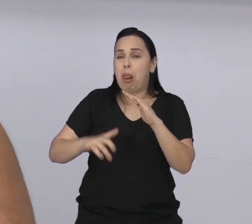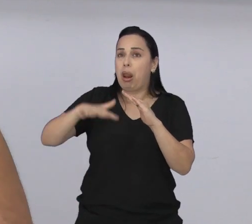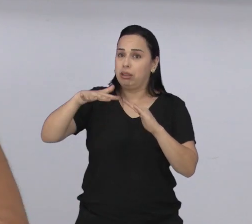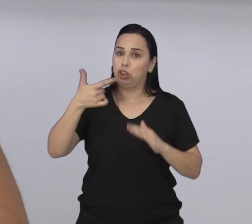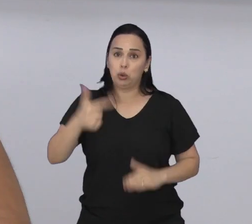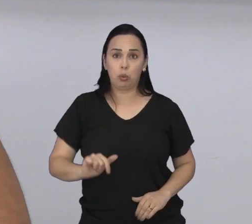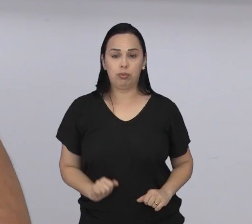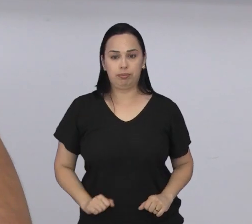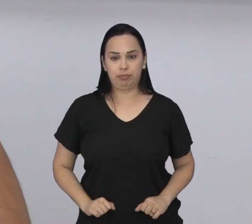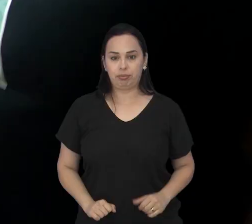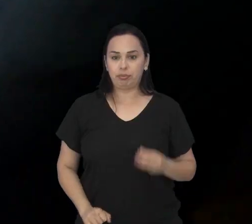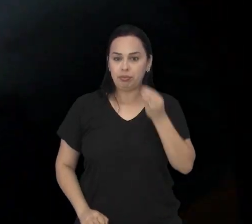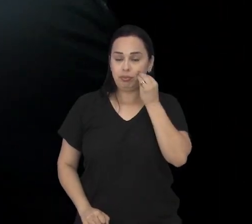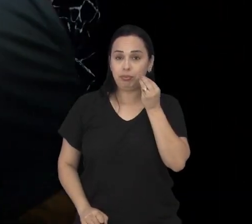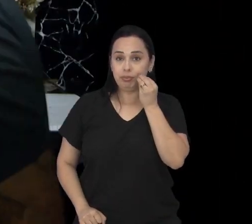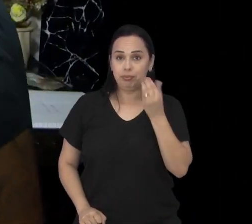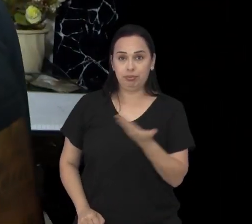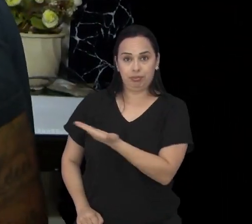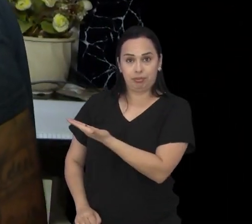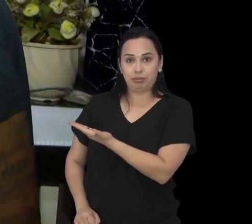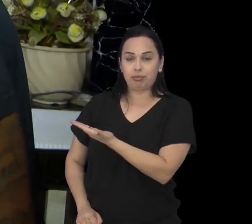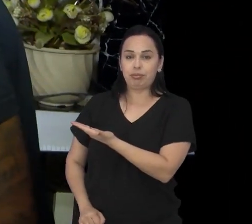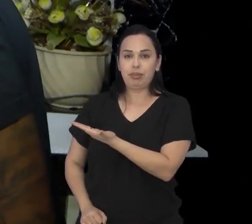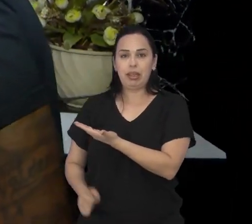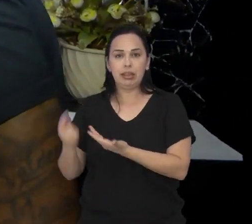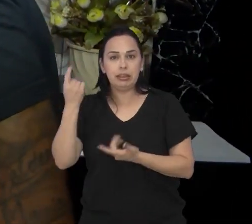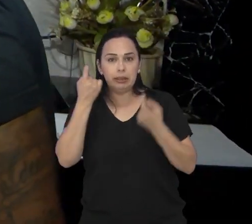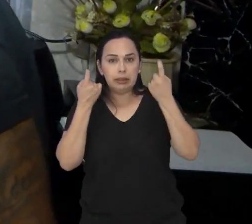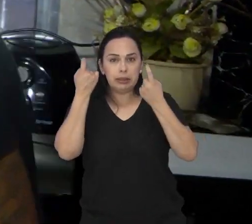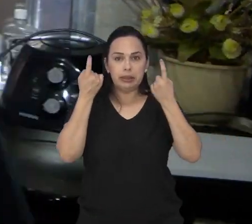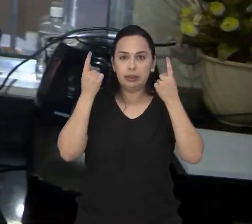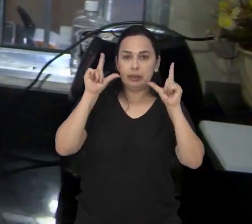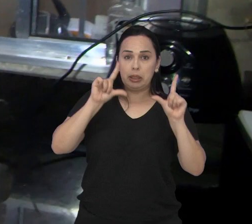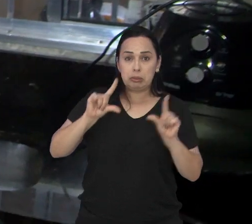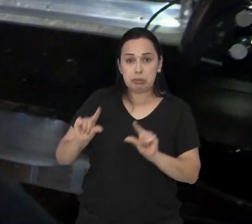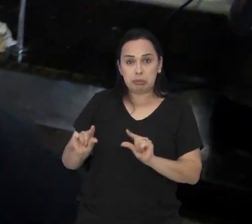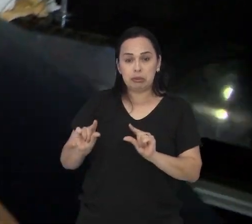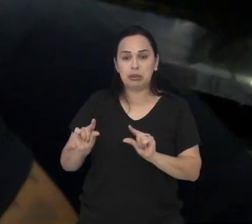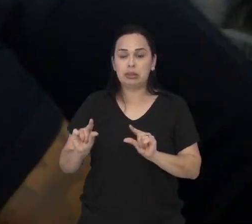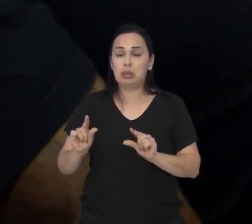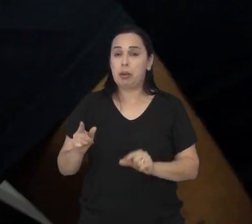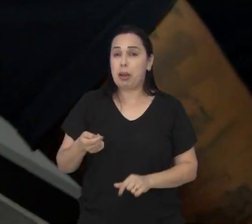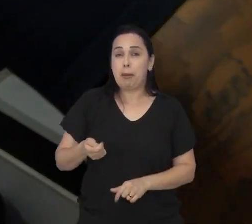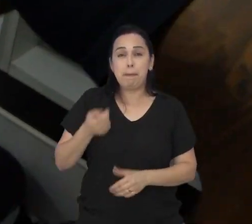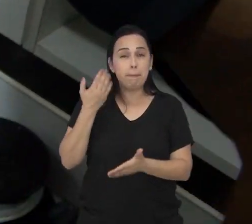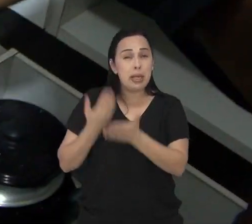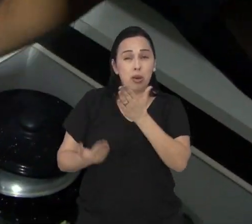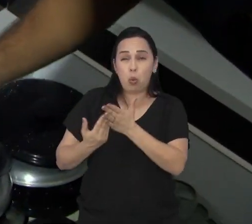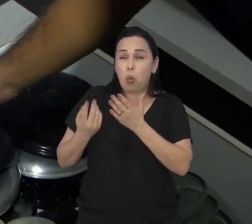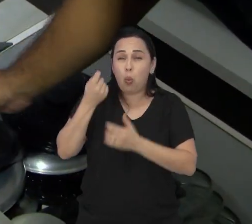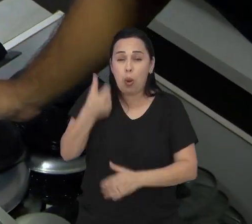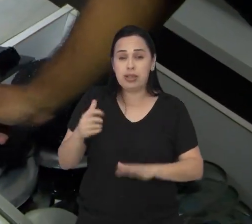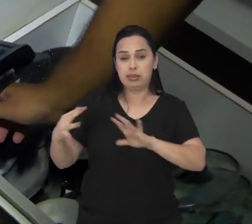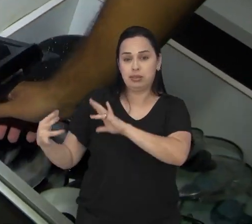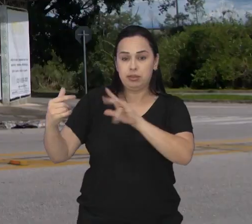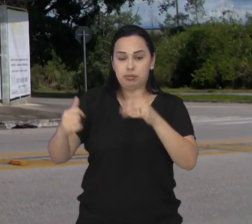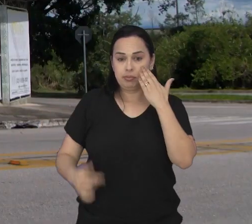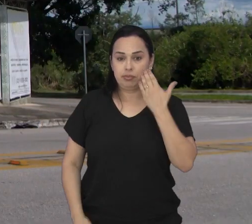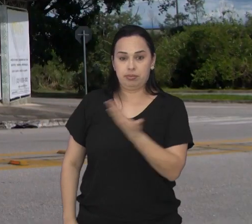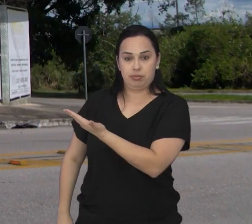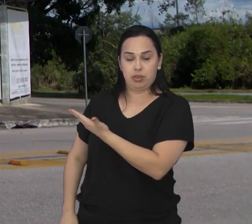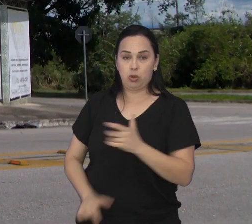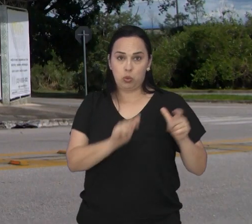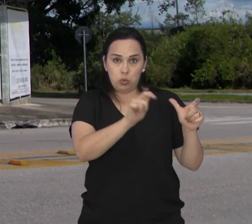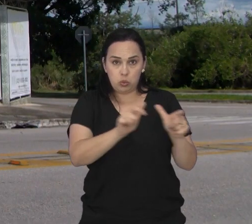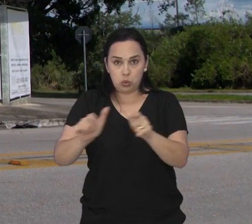ser inundada. Para tentar amenizar um pouco a preocupação de quem perdeu quase tudo neste alagamento,